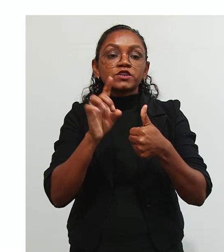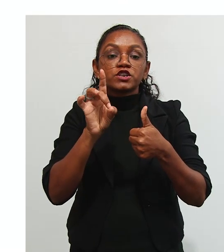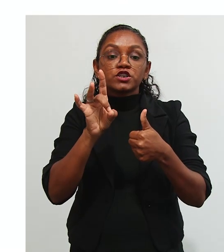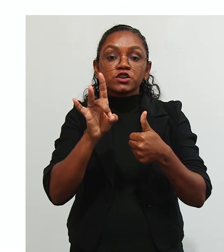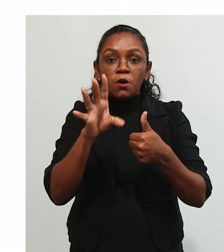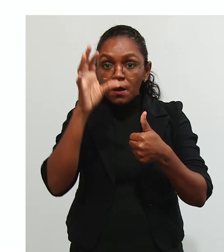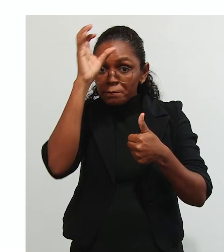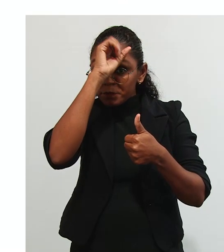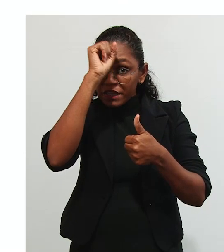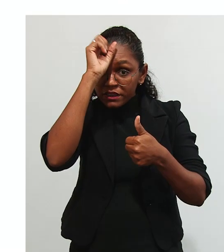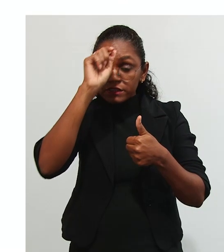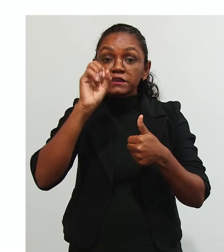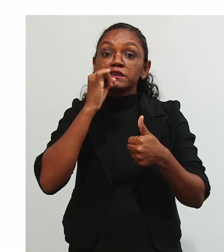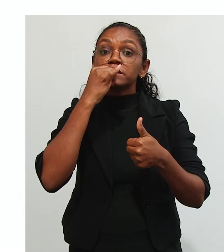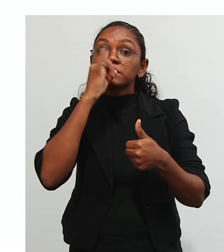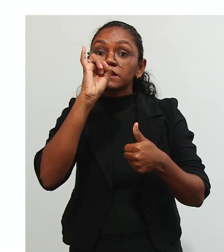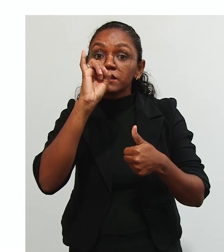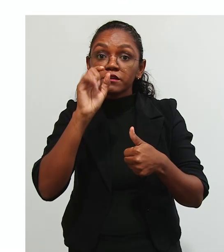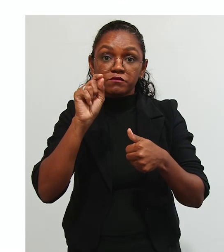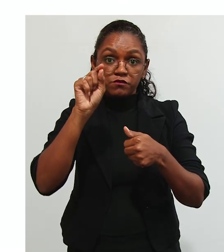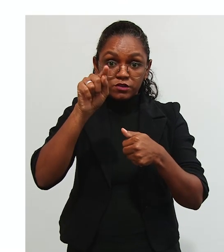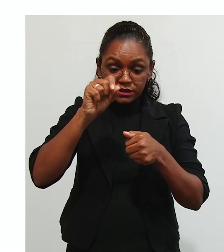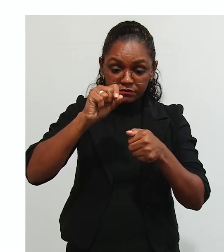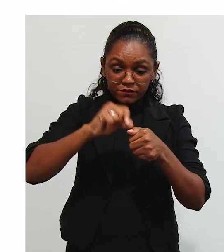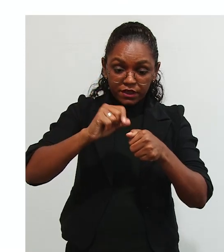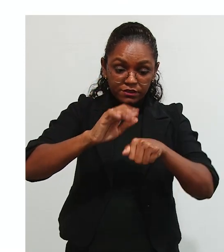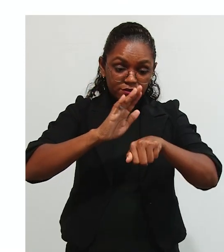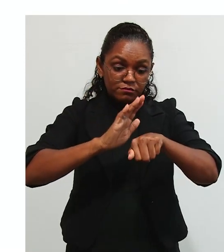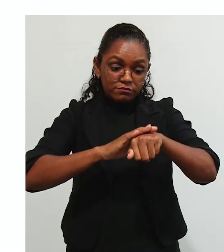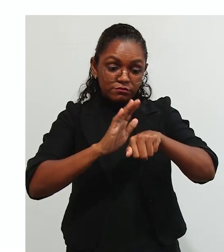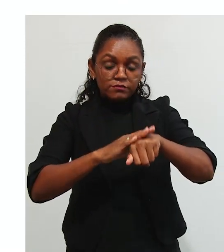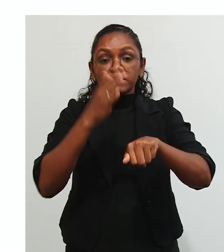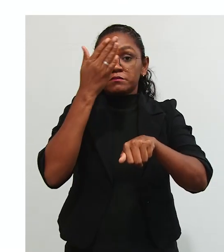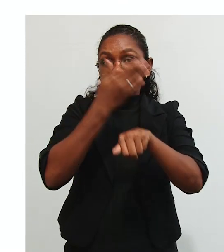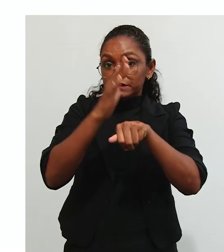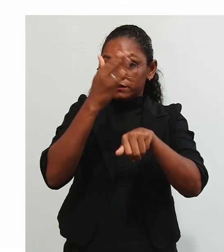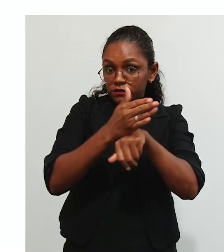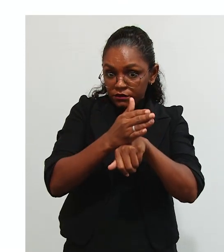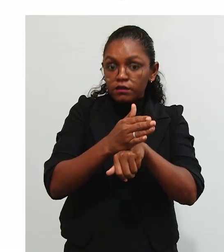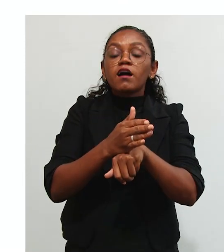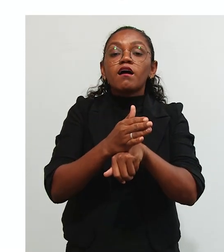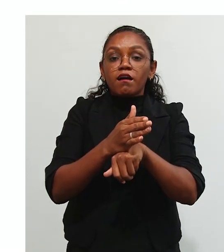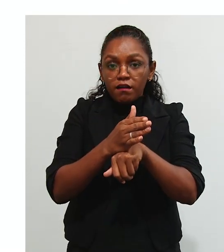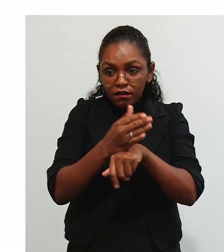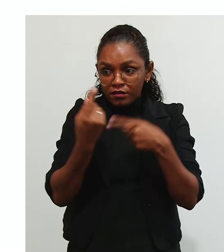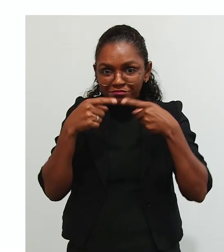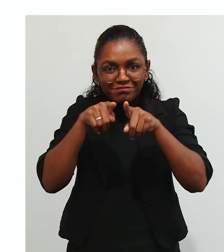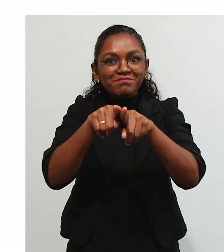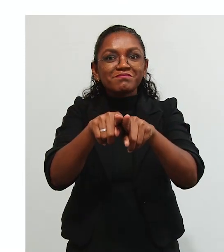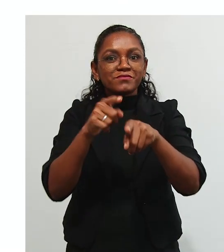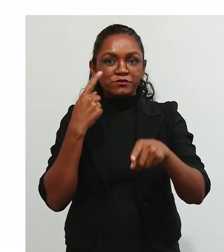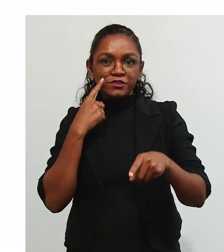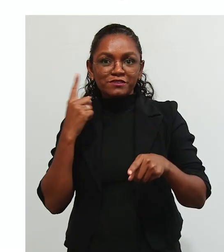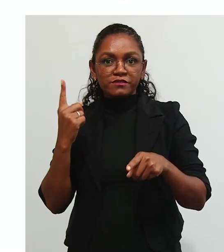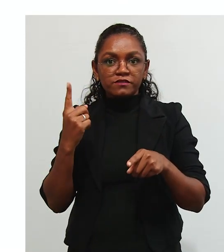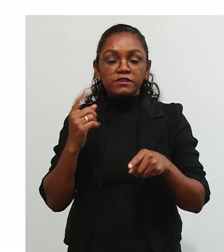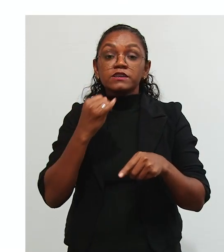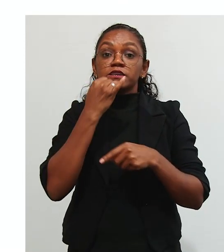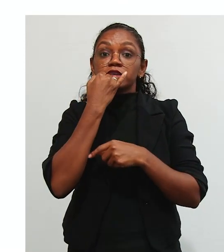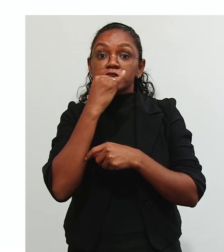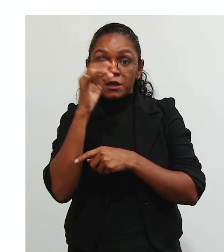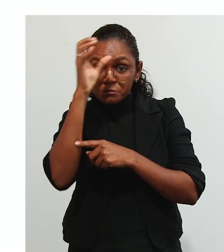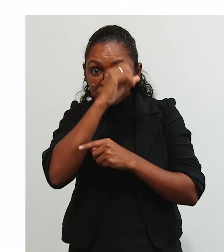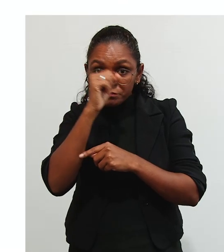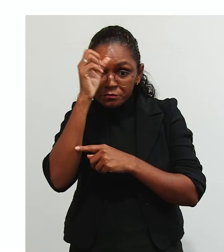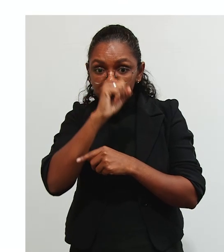só se aprende o que se pratica. Então, aqui ele está bem coerente com a sua teoria. Só se aprende o que